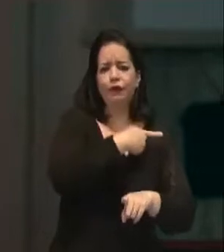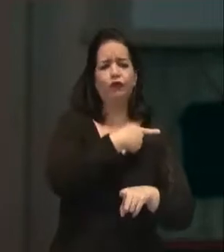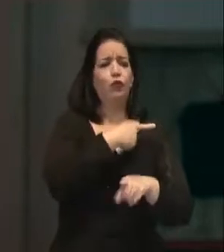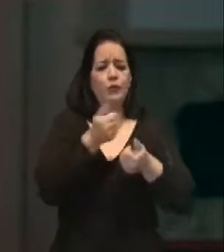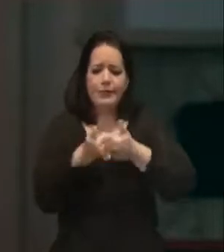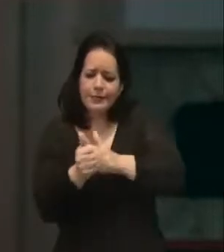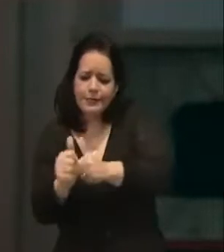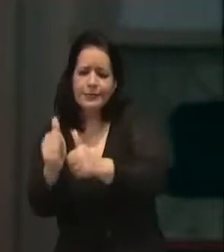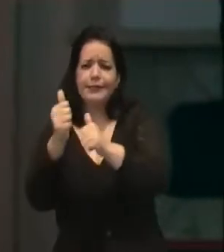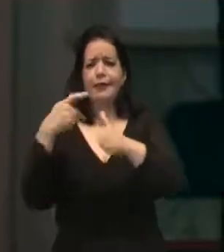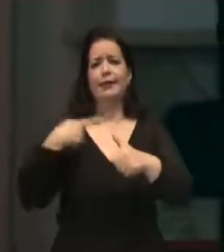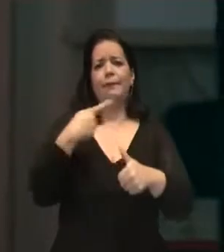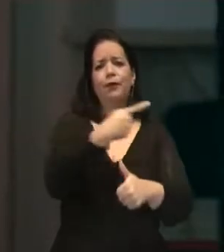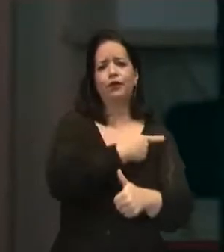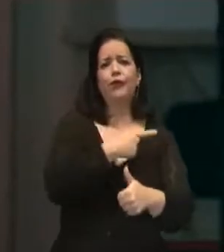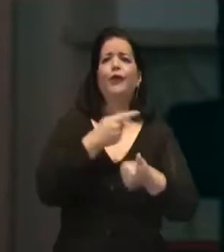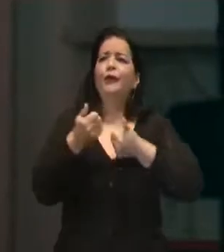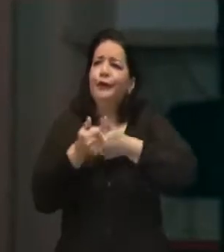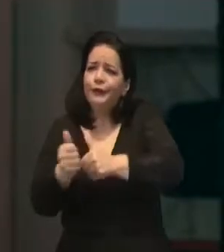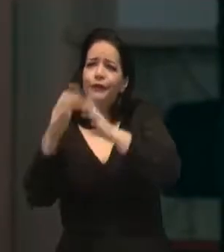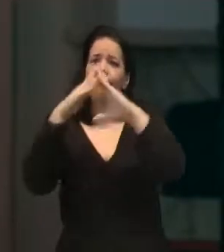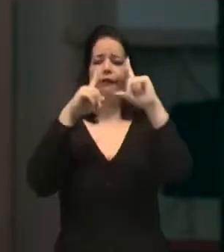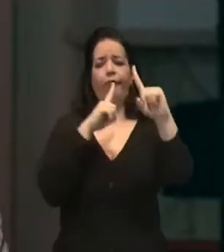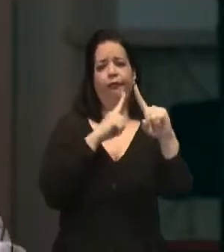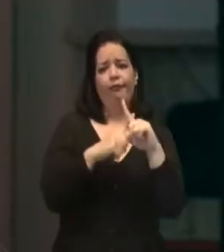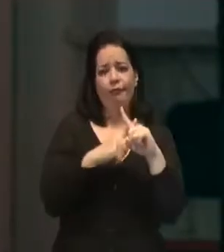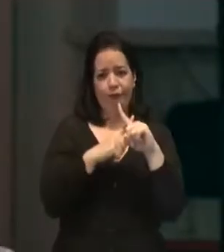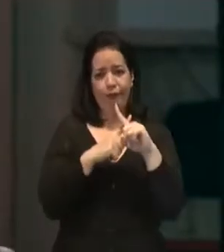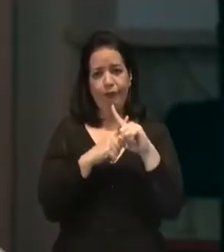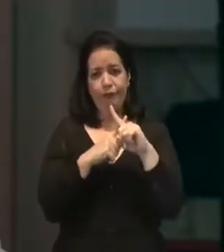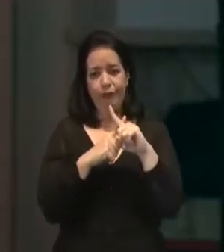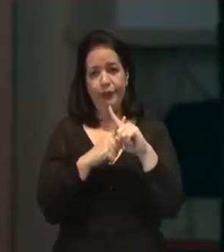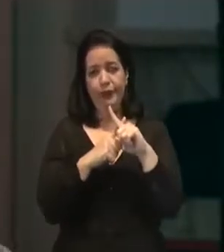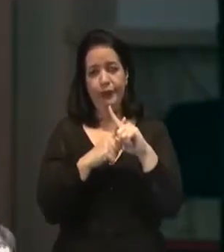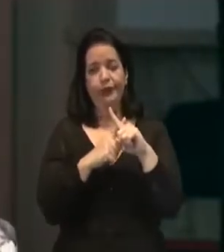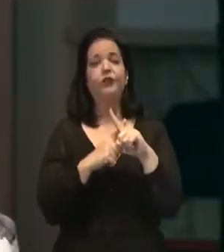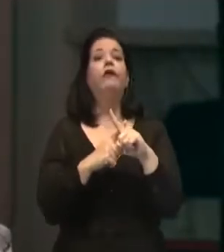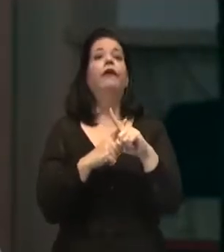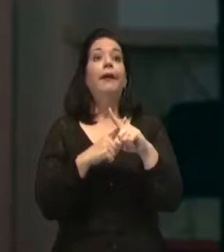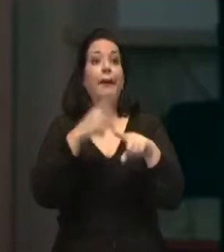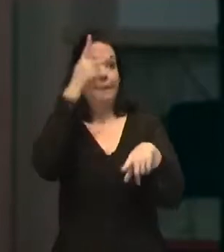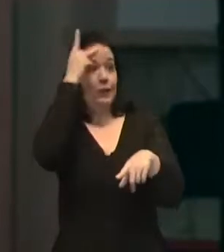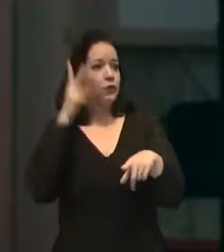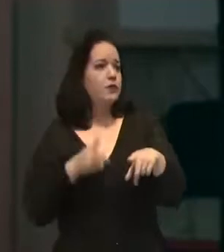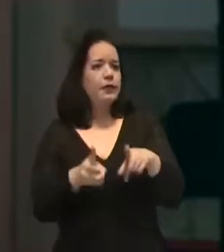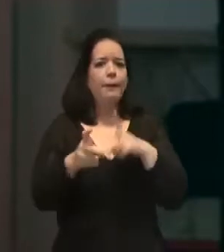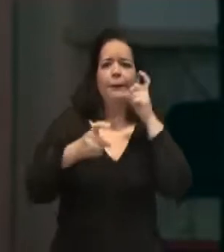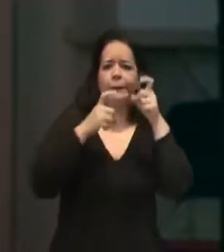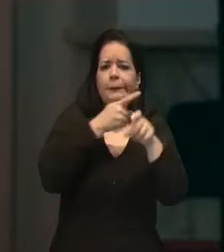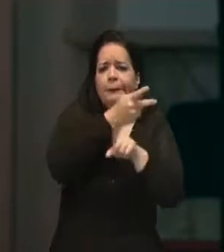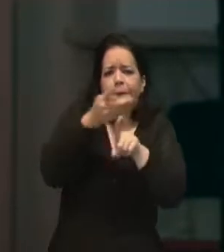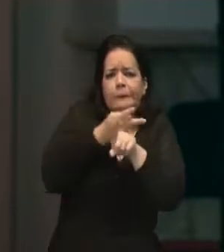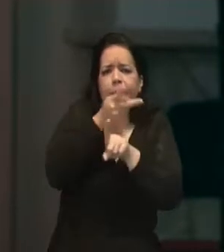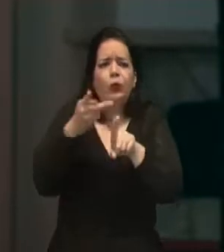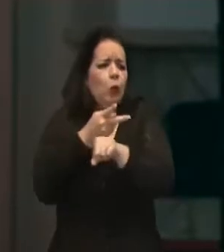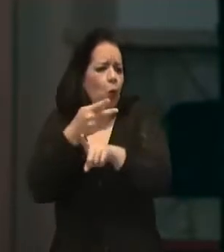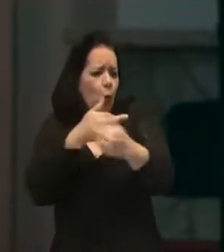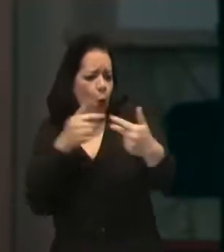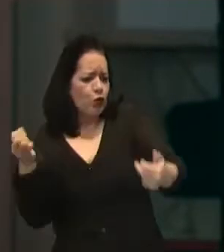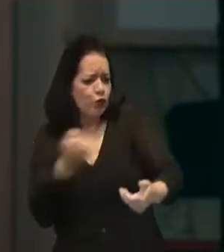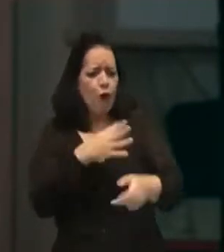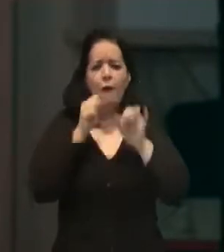certas igrejas, ou mesmo vão atrás de novidades, de coisas novas, de